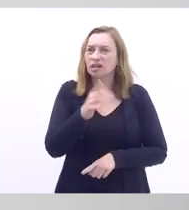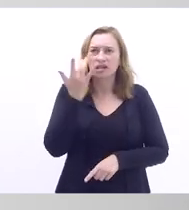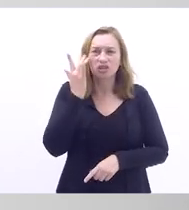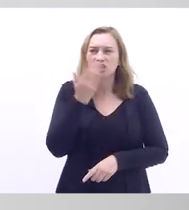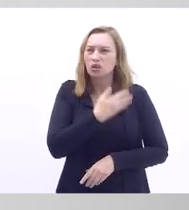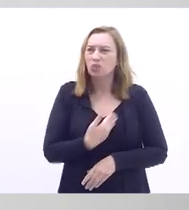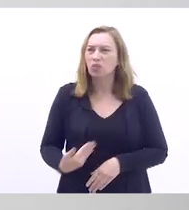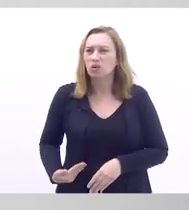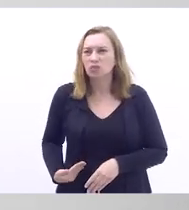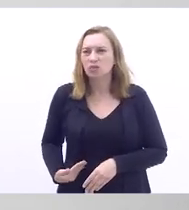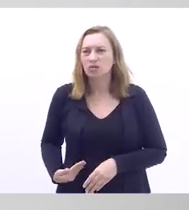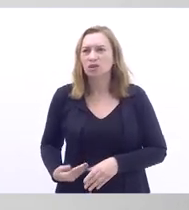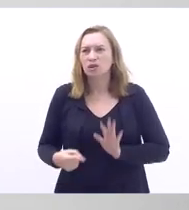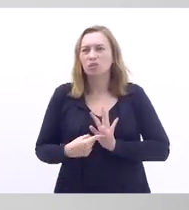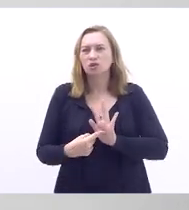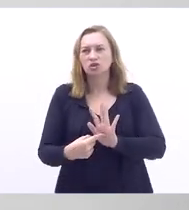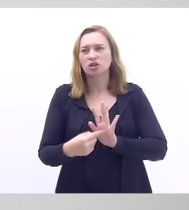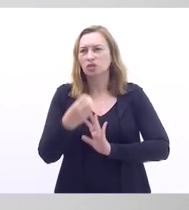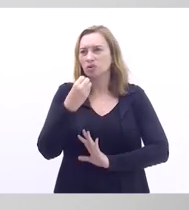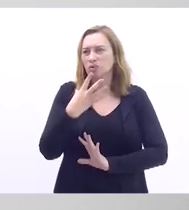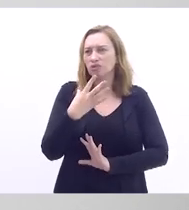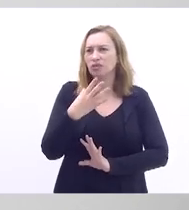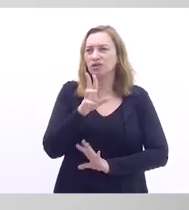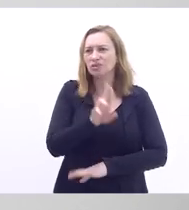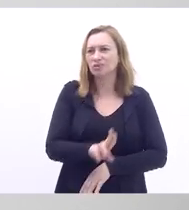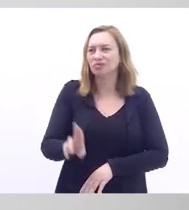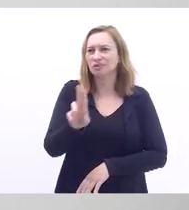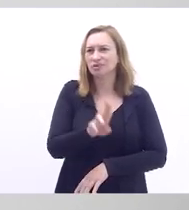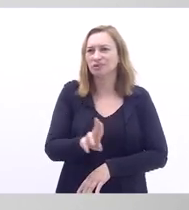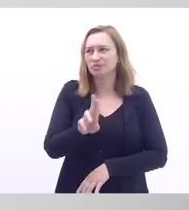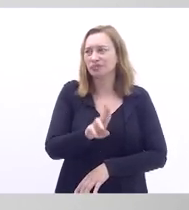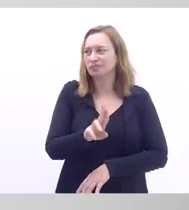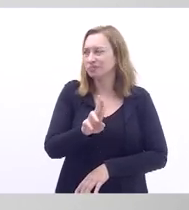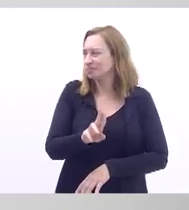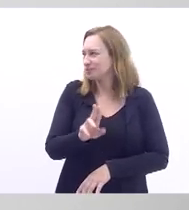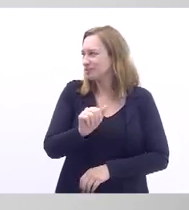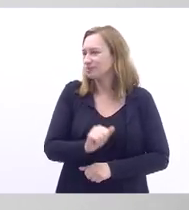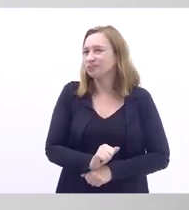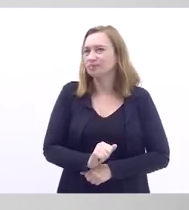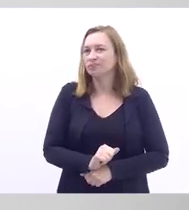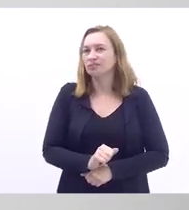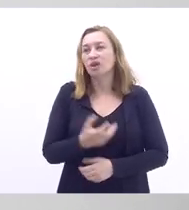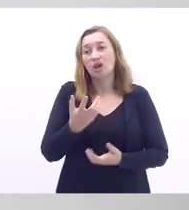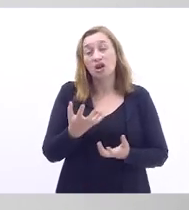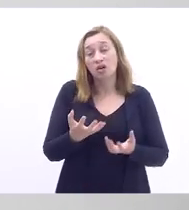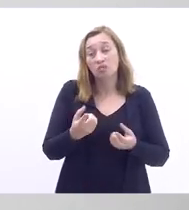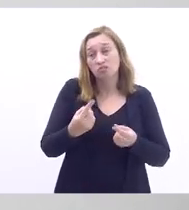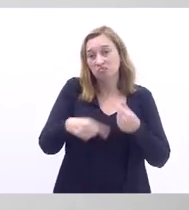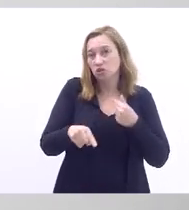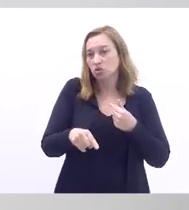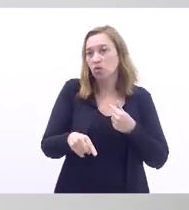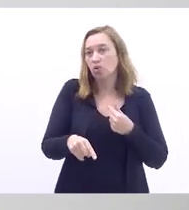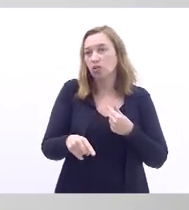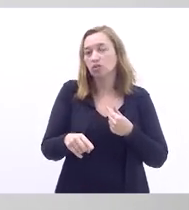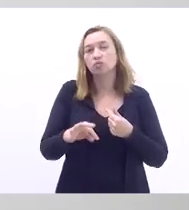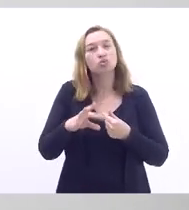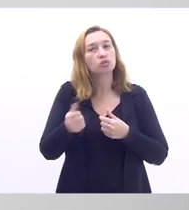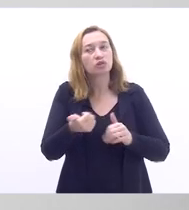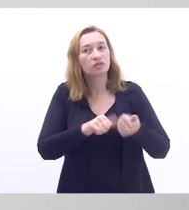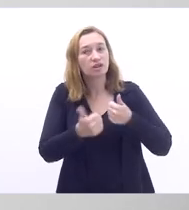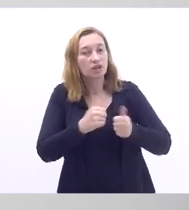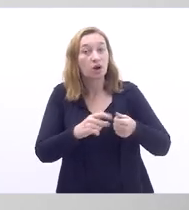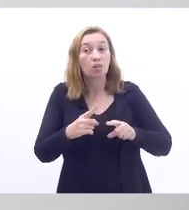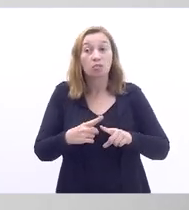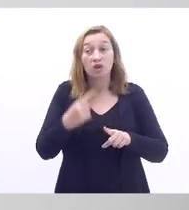achar que o governo tem mostrado boa vontade com as Universidades especialmente para UEFI eu quero discordar muito dessa variação